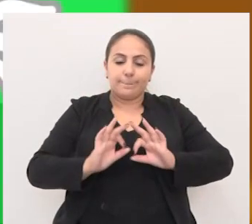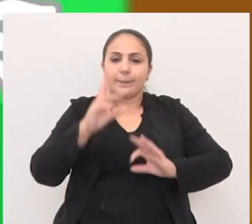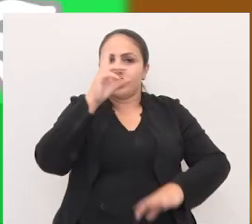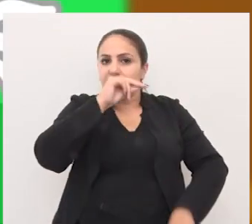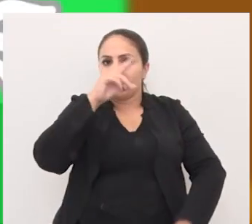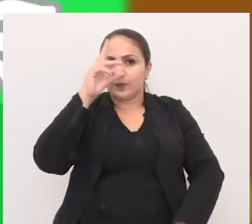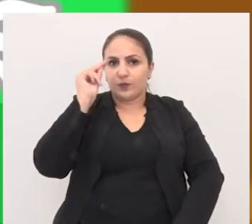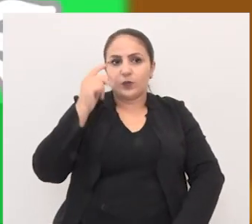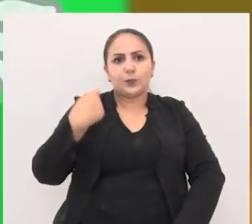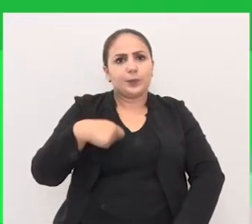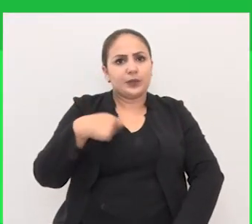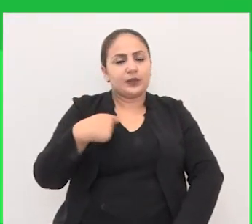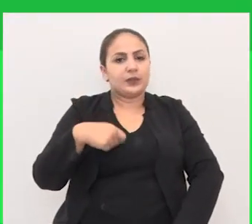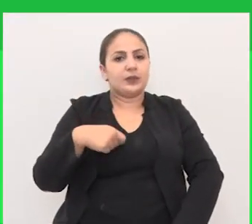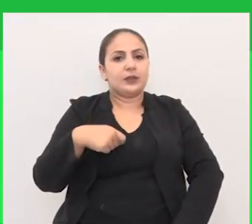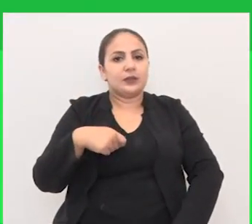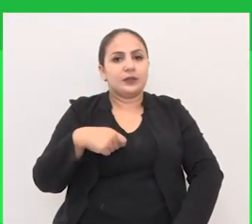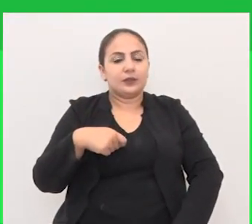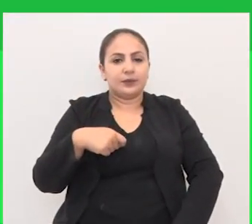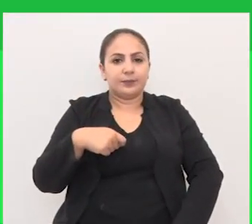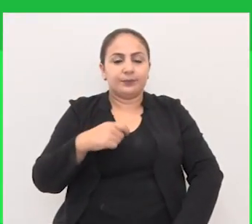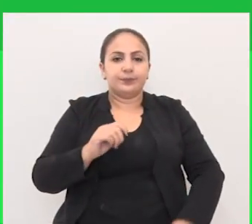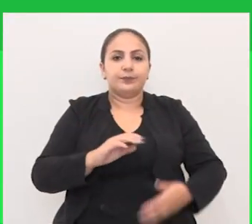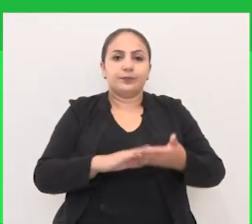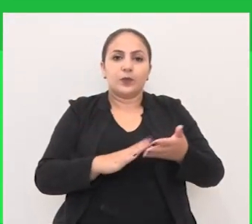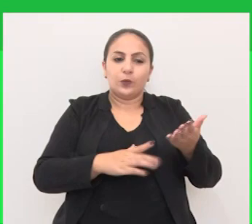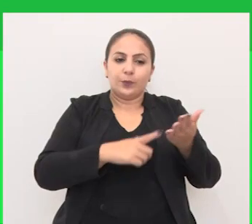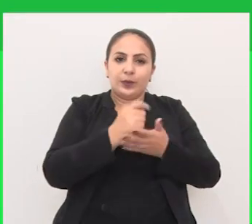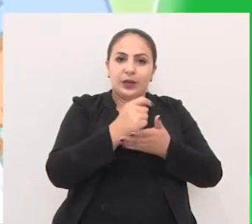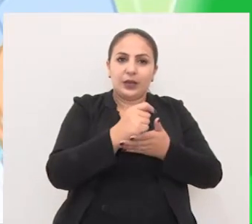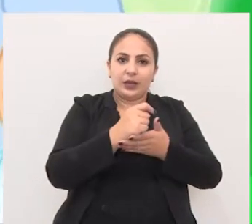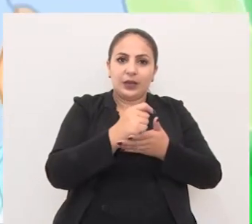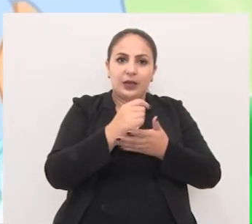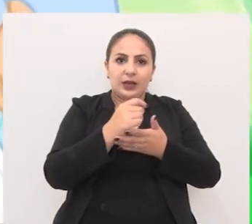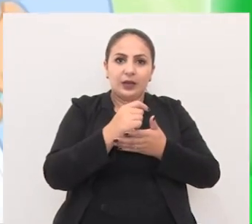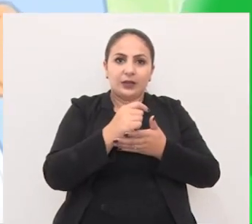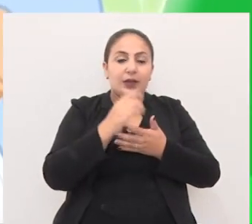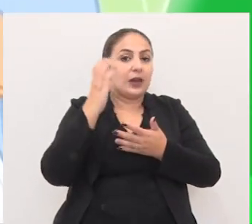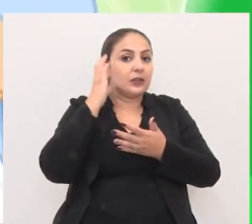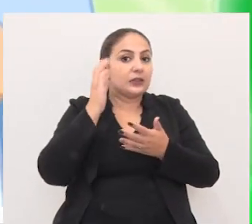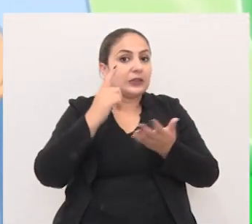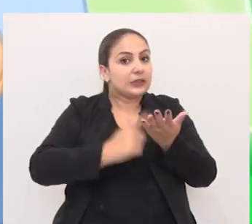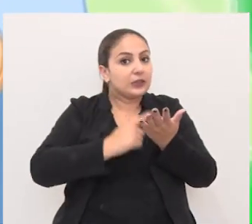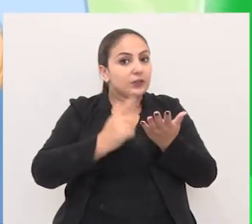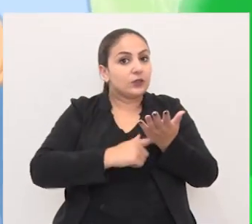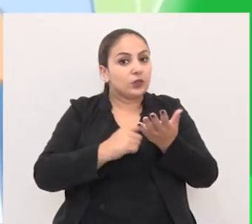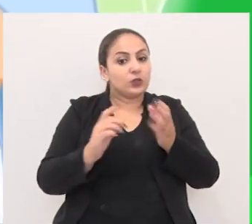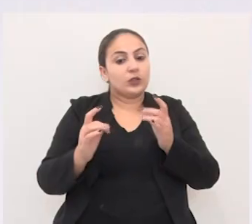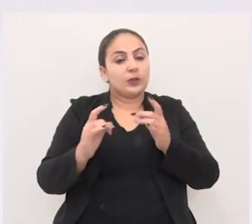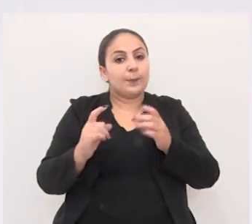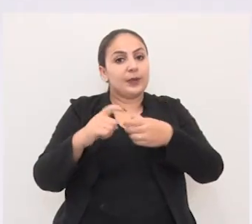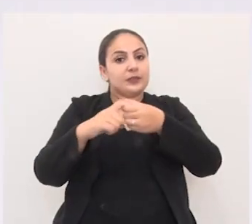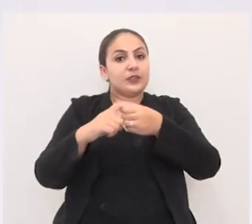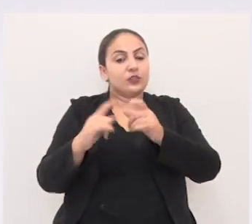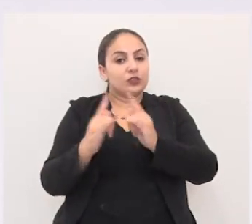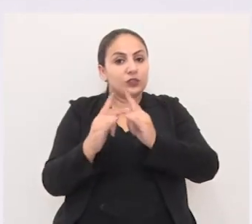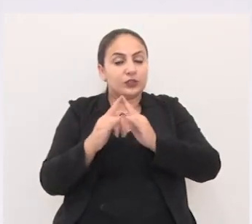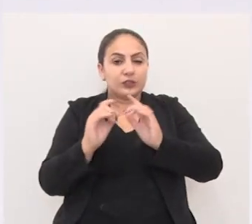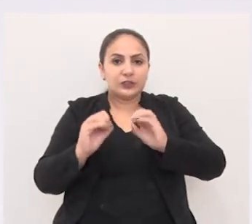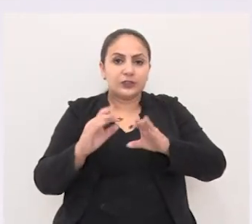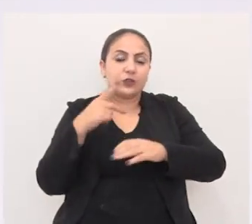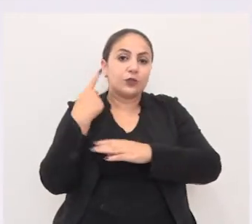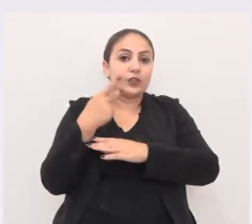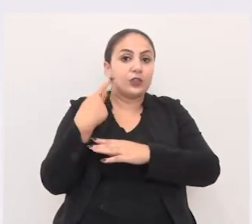a Prefeitura deve adquirir os audiolivros através de parcerias com instituições de ensino. O